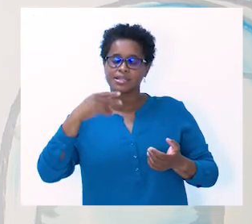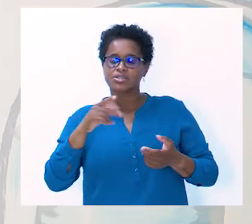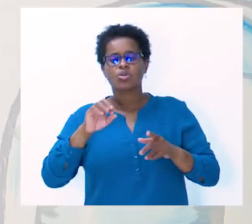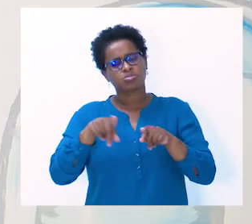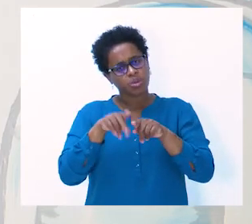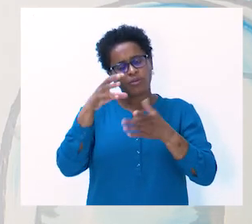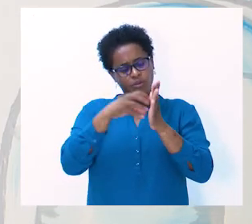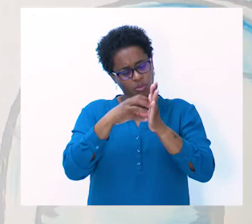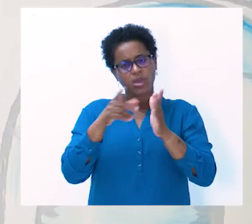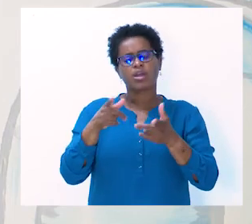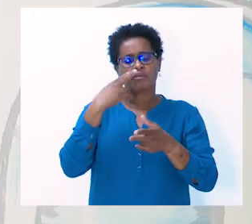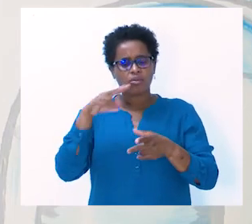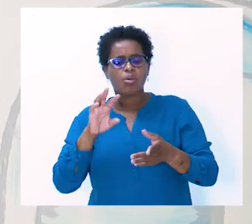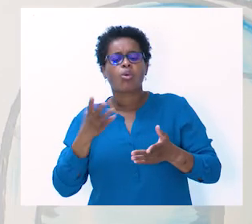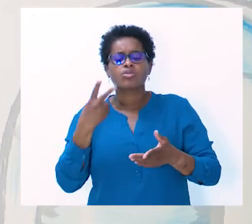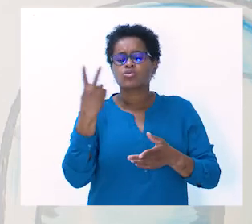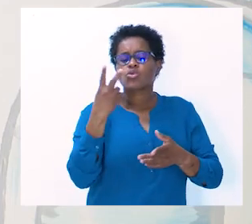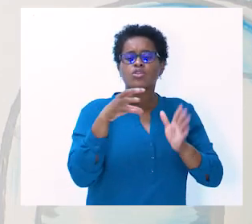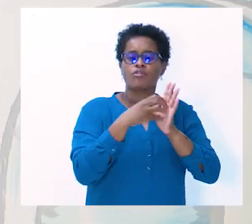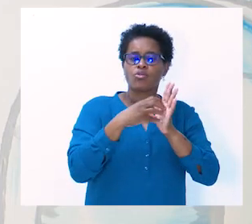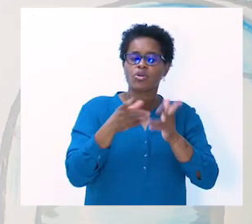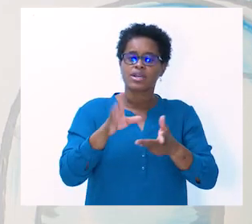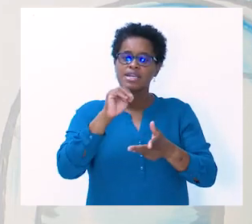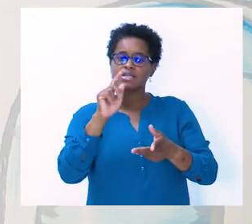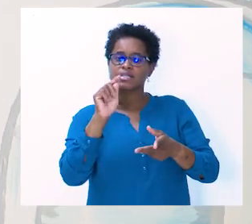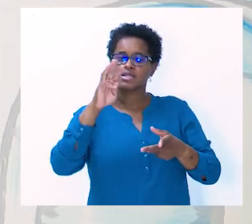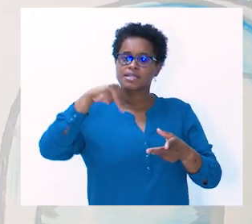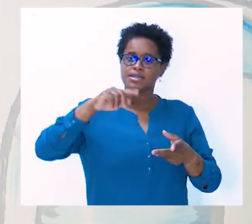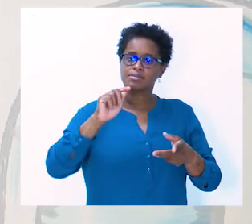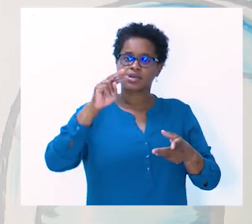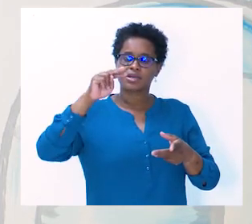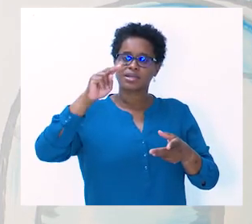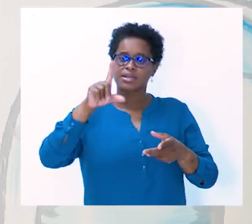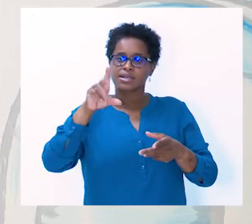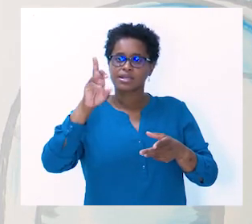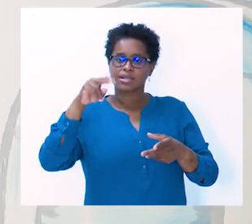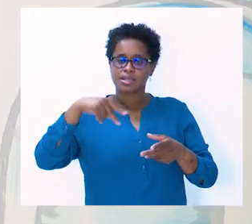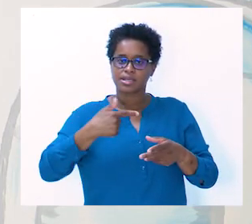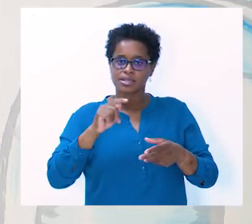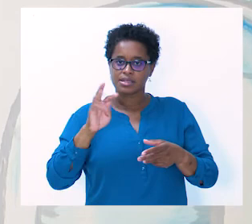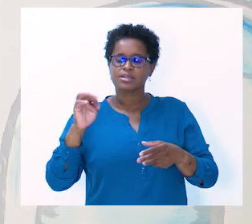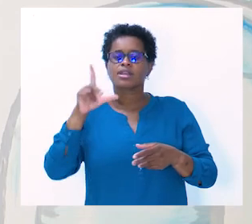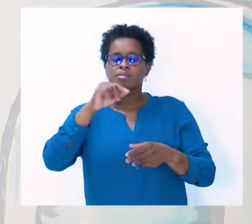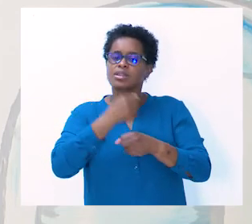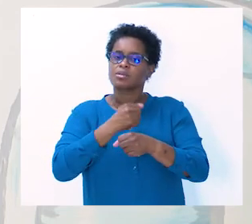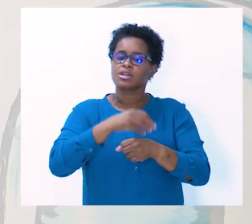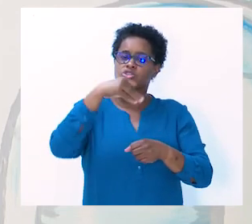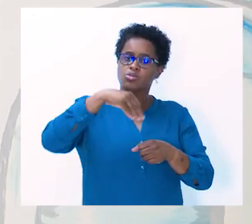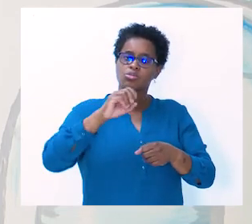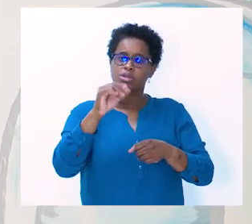de figuras. Vimos quando é que duas figuras são semelhantes e vimos também